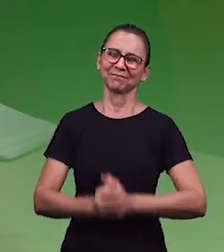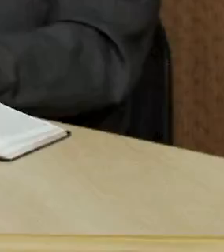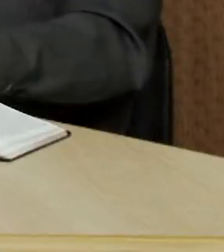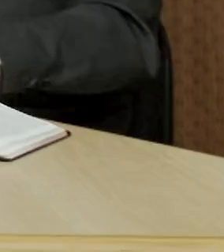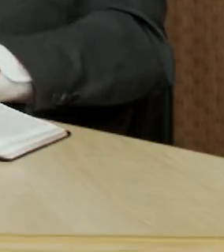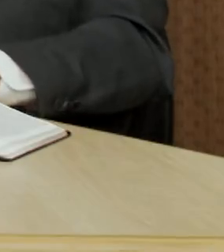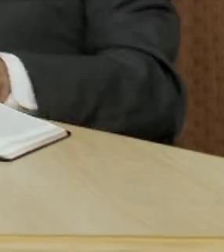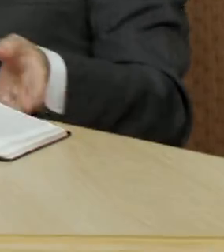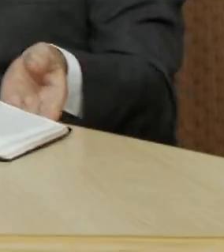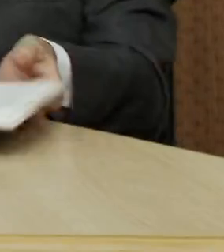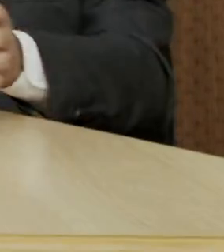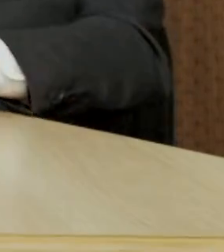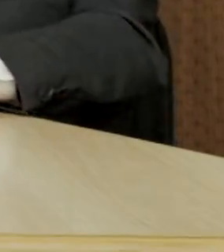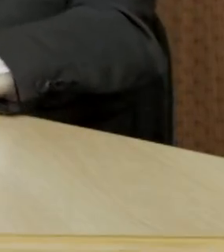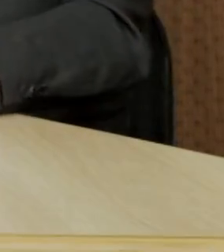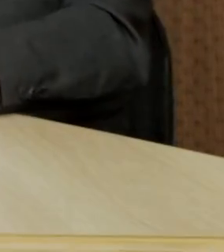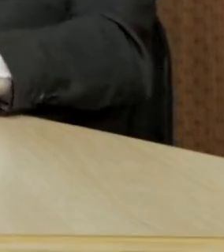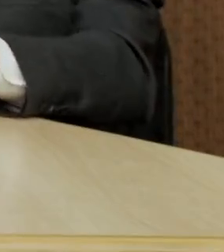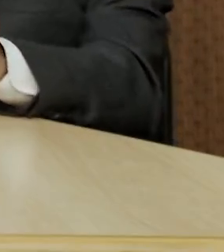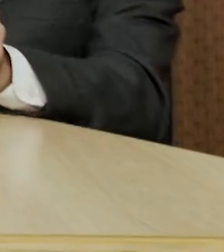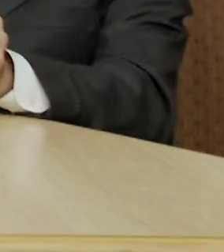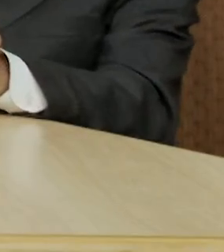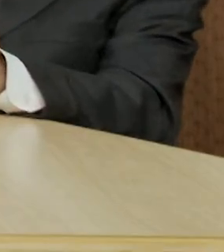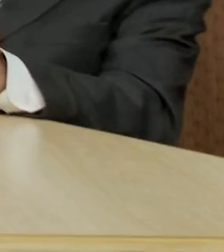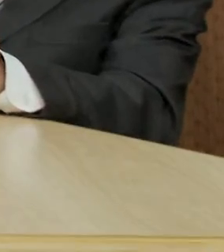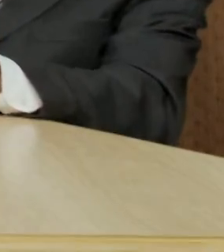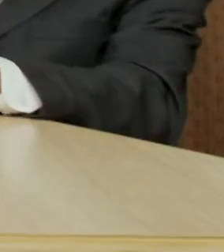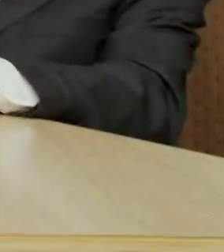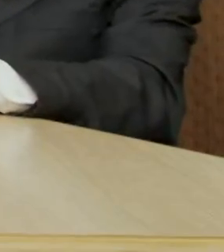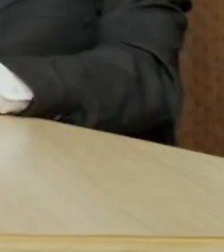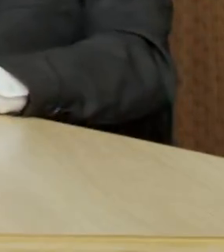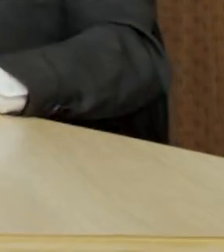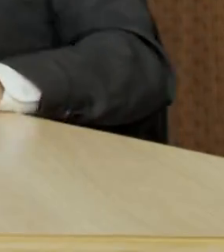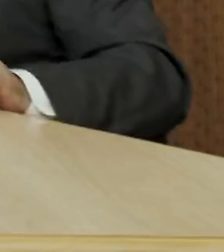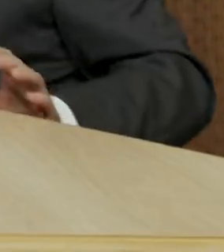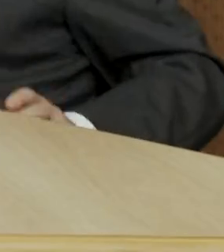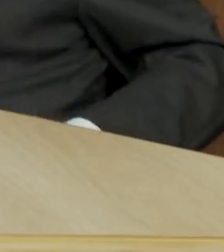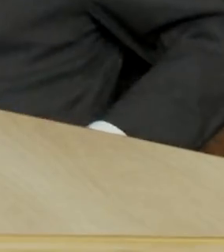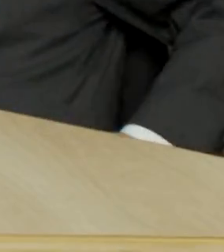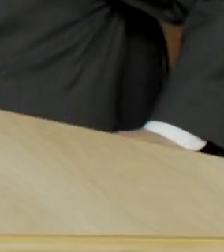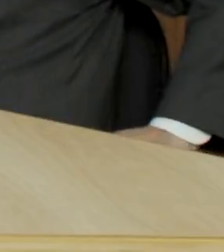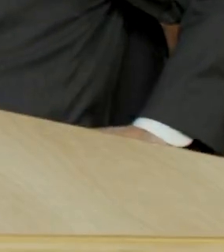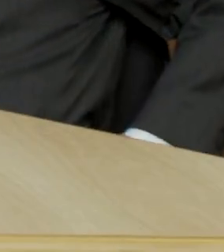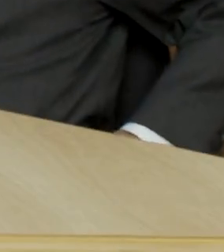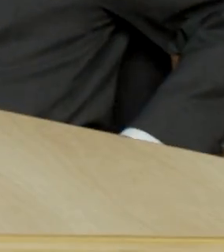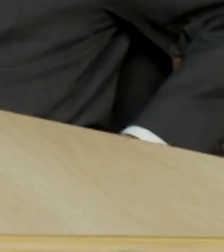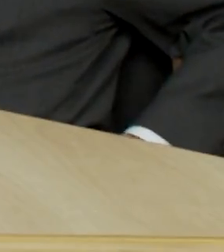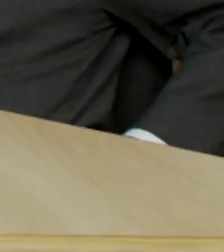Você acabou de assistir na TV Web Manaim Conversas Bíblicas.